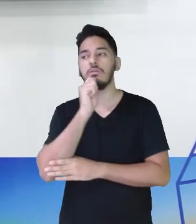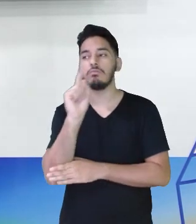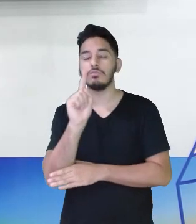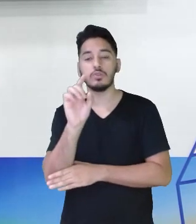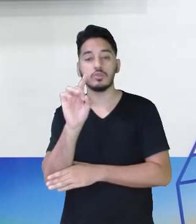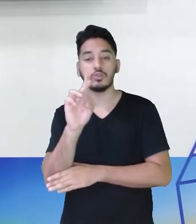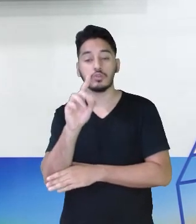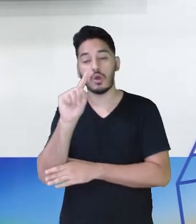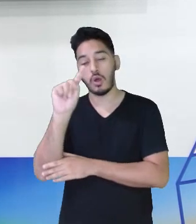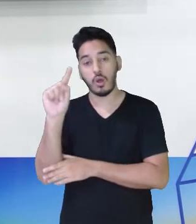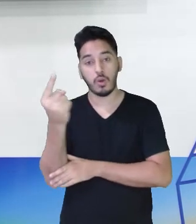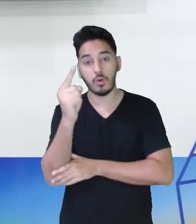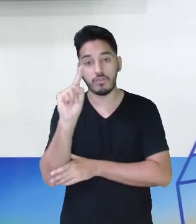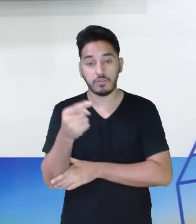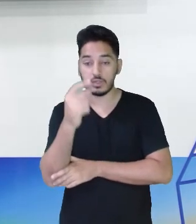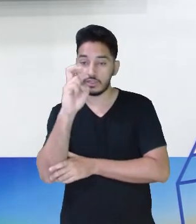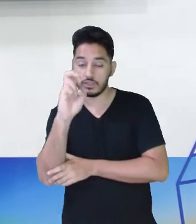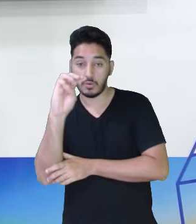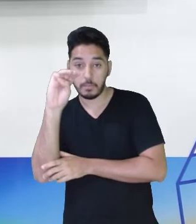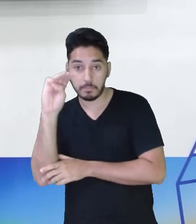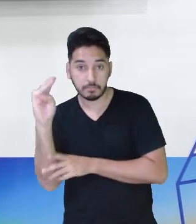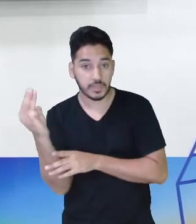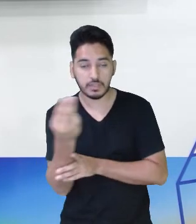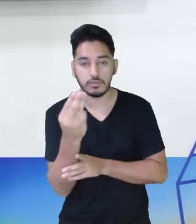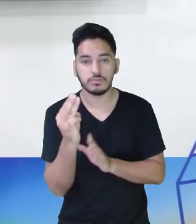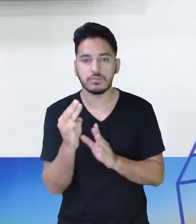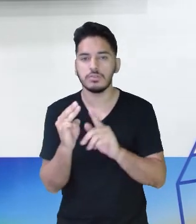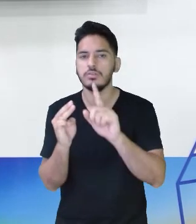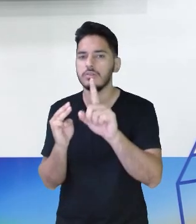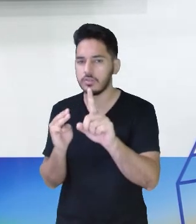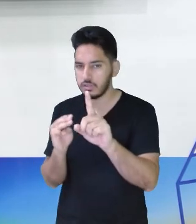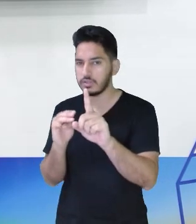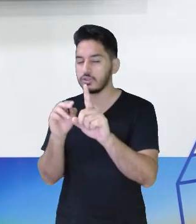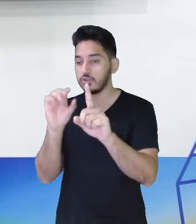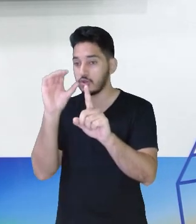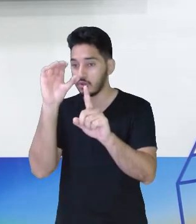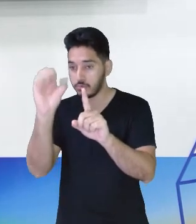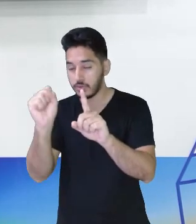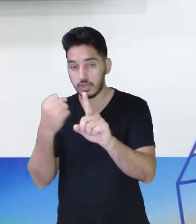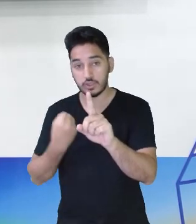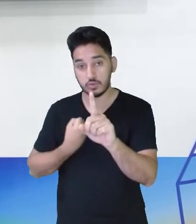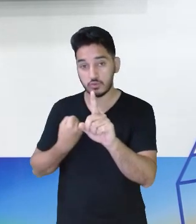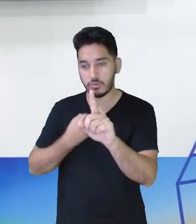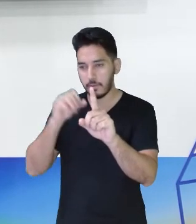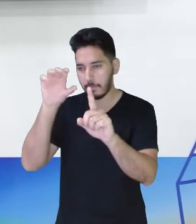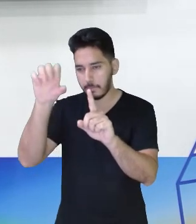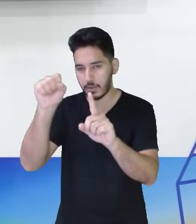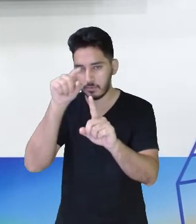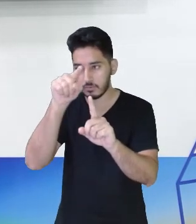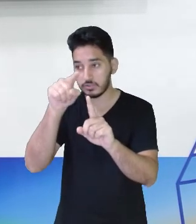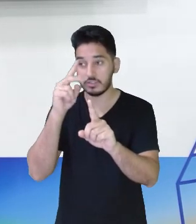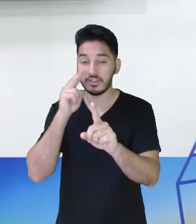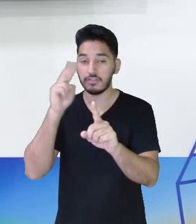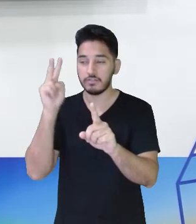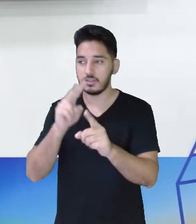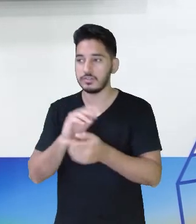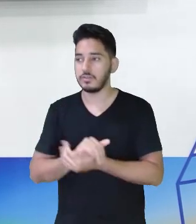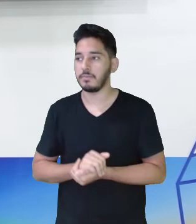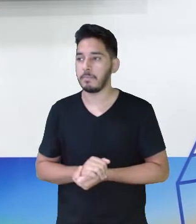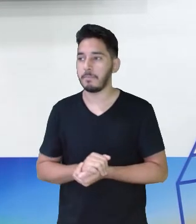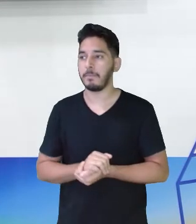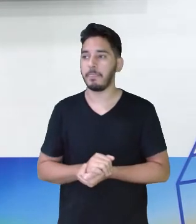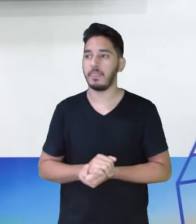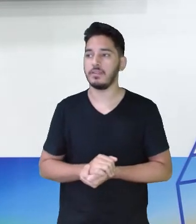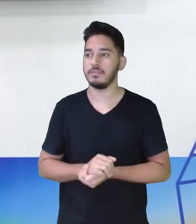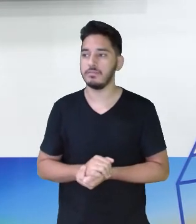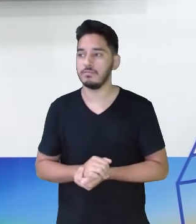somente 1,5 milhão de espécies. E é desse número que eu quero que vocês se apeguem agora. Eu já vou vir para